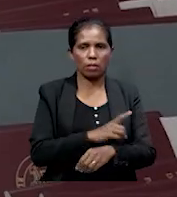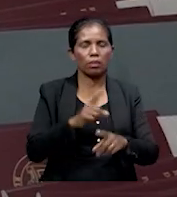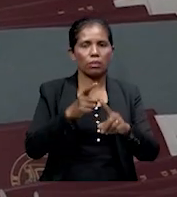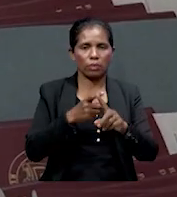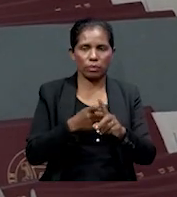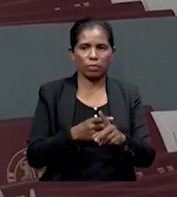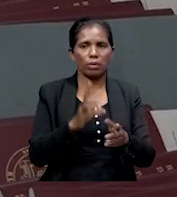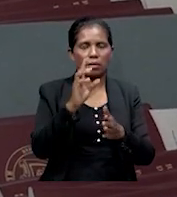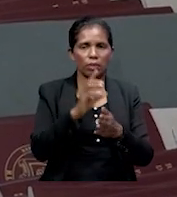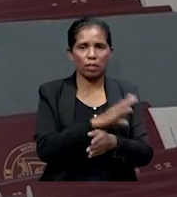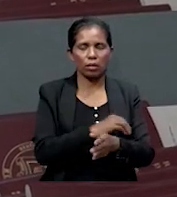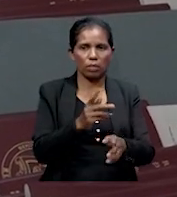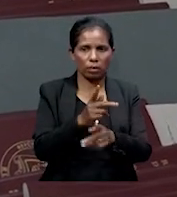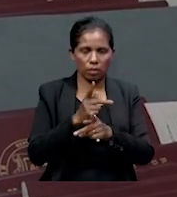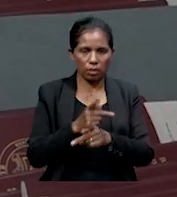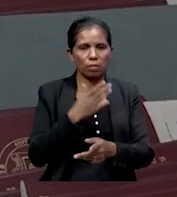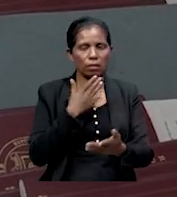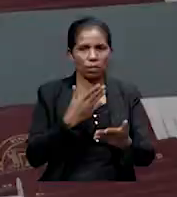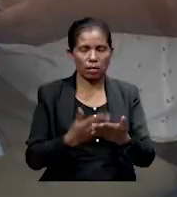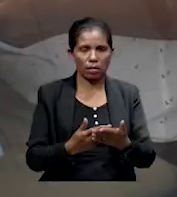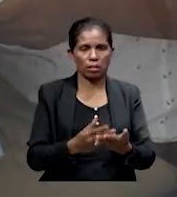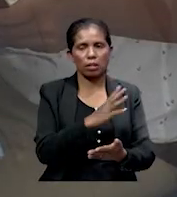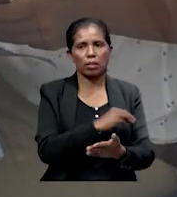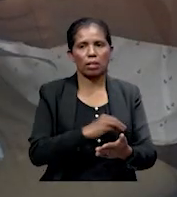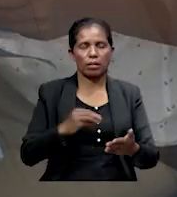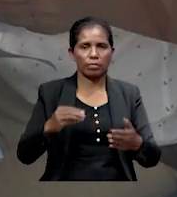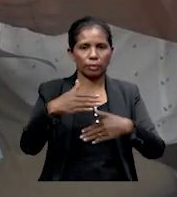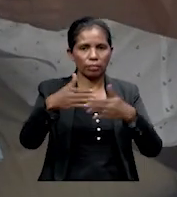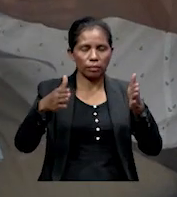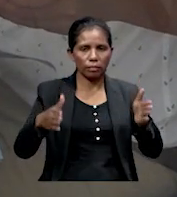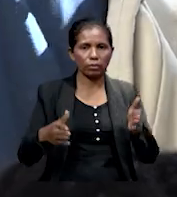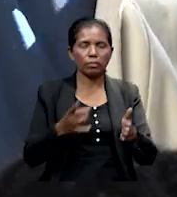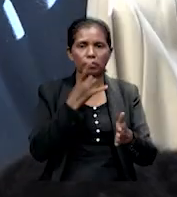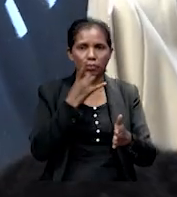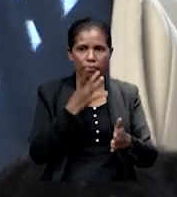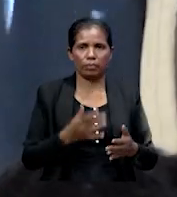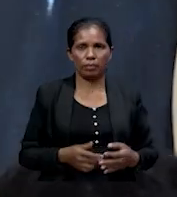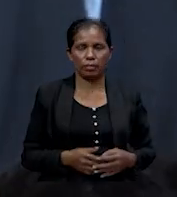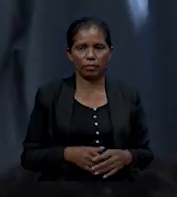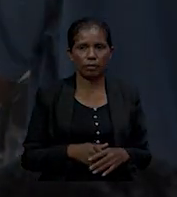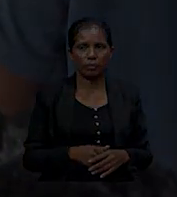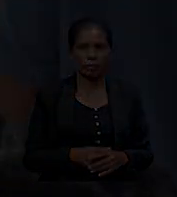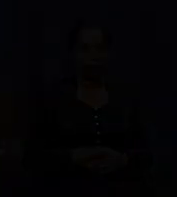feriado, atu asegura funcionamento máquina gerador ne. Jimmy Fernandes, Tito Silva, GMN.